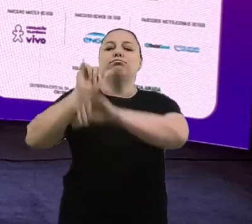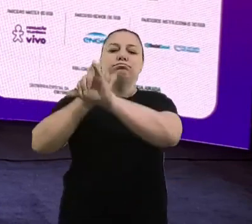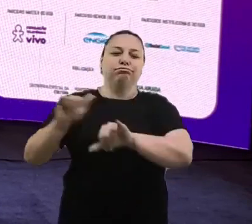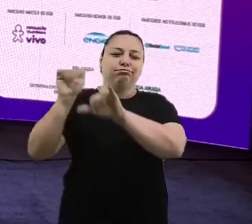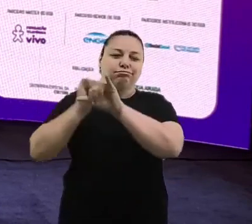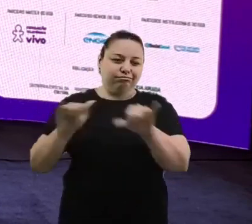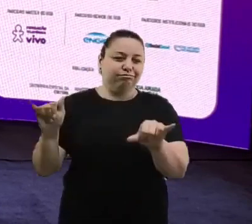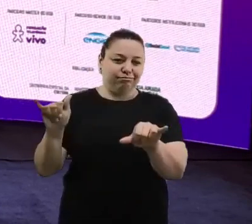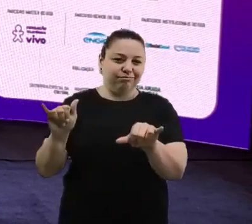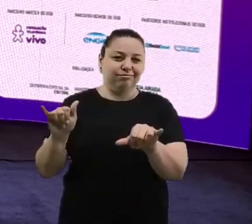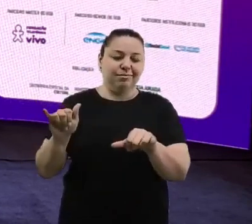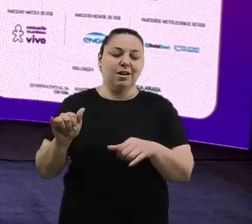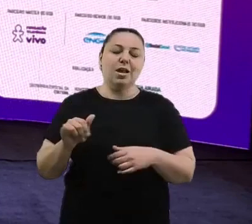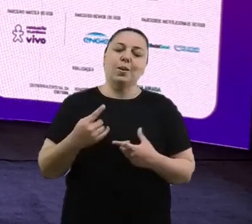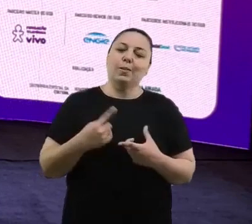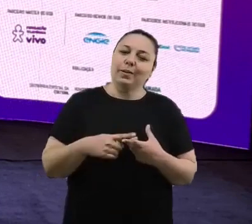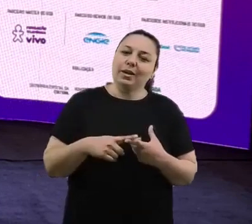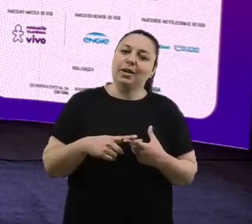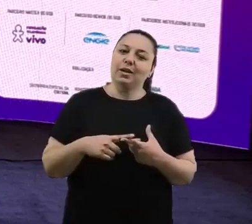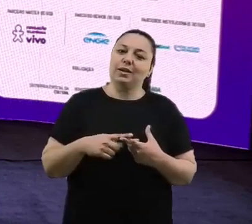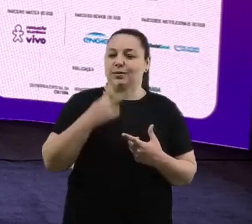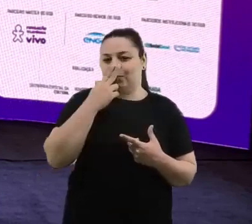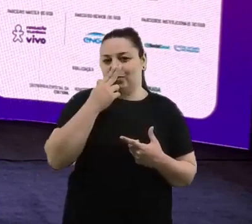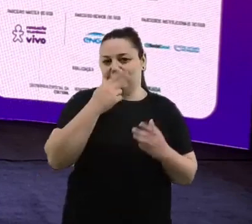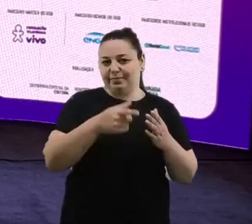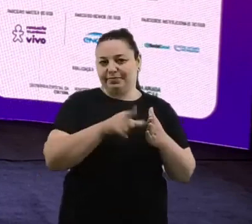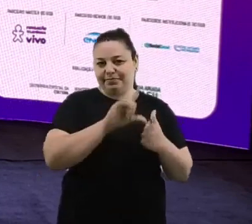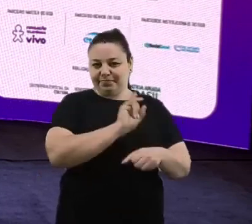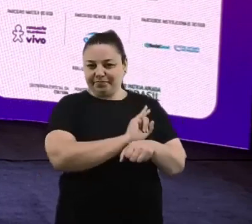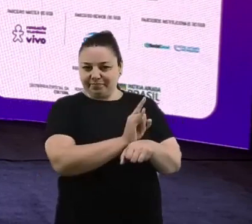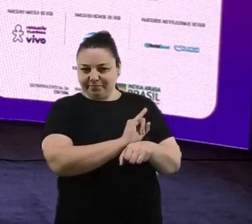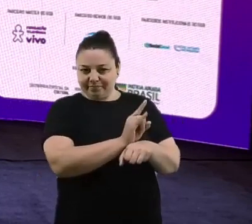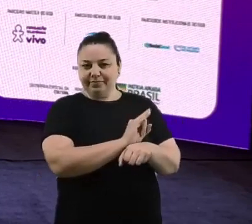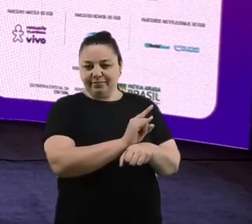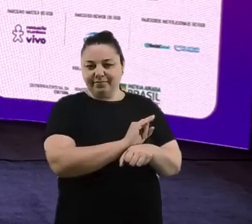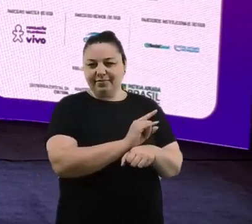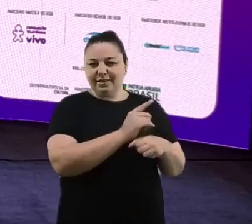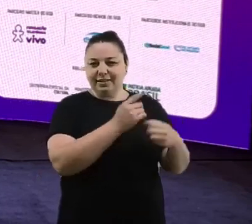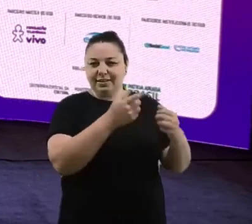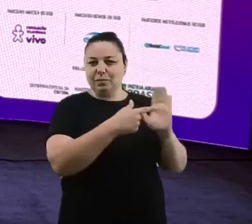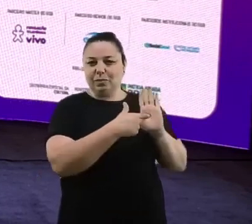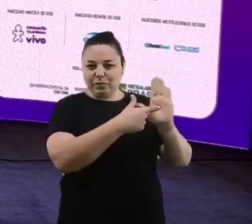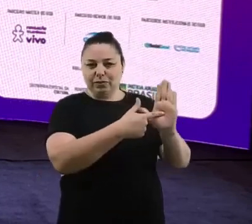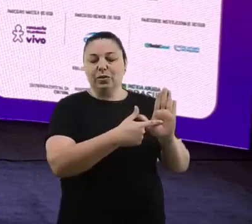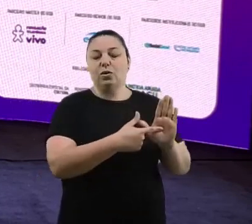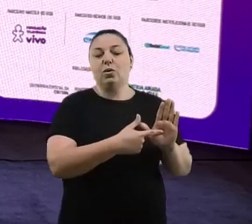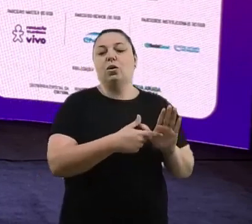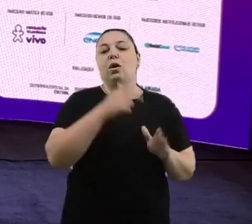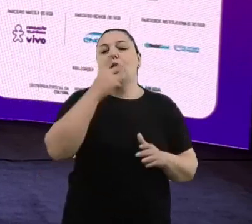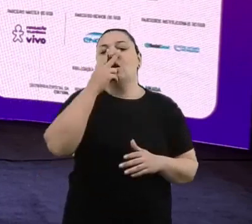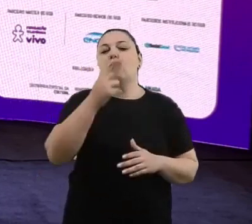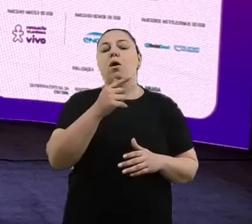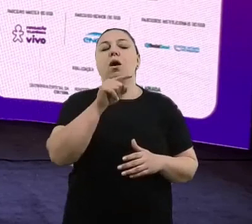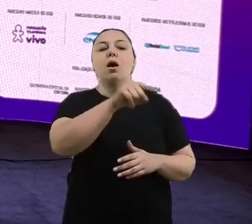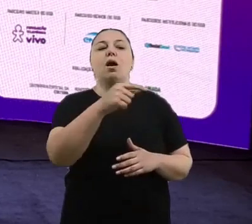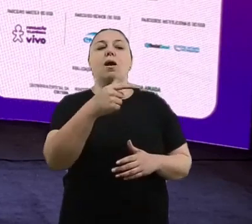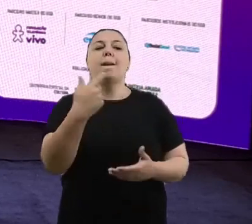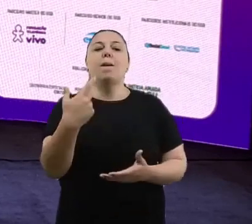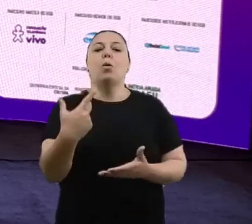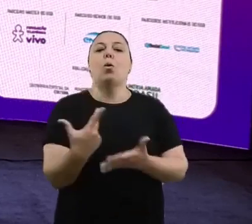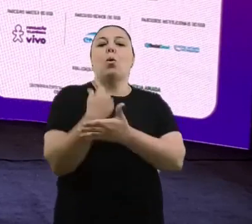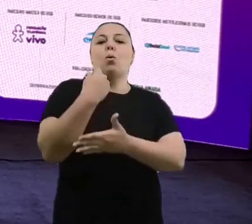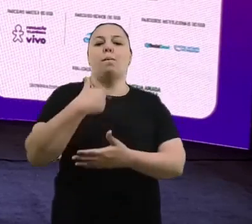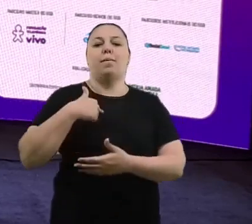têm a intenção, como foi dito no documentário do Dilema das Redes, de comprar o seu tempo de atenção. E então, quanto